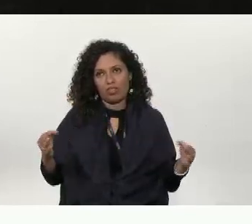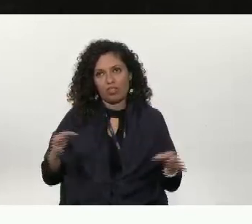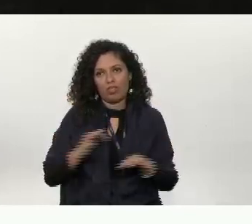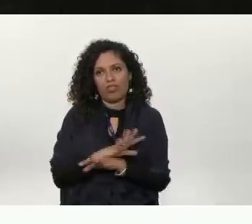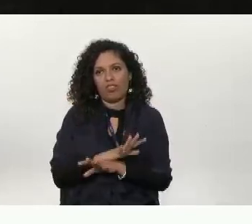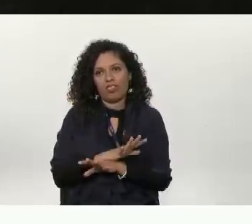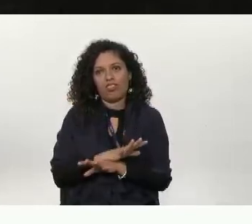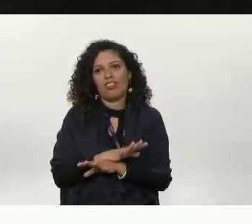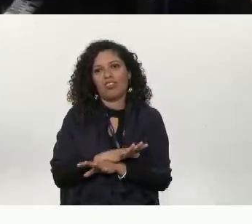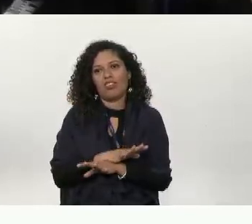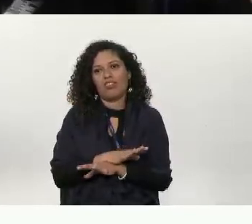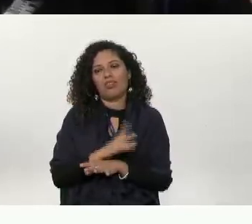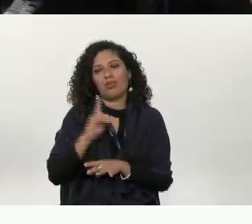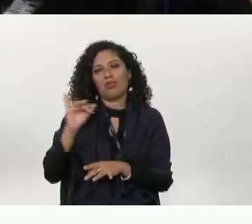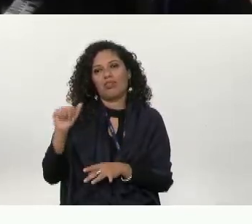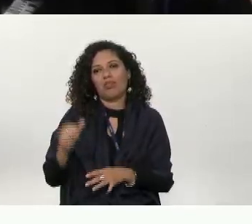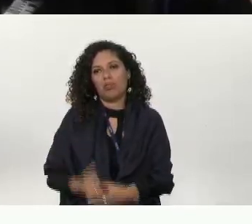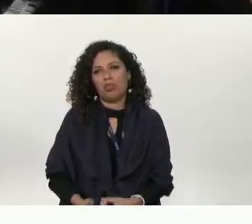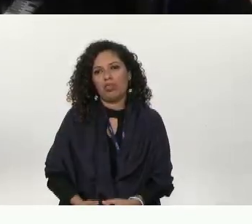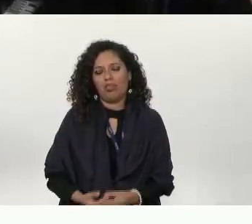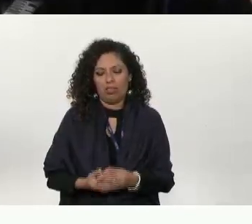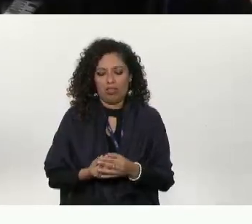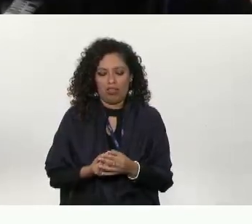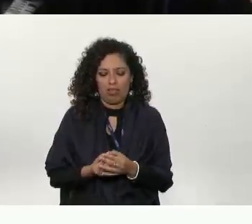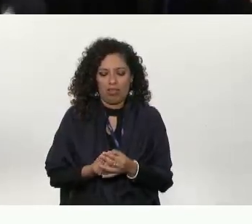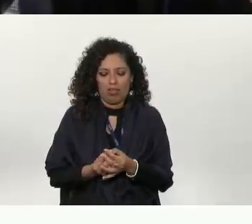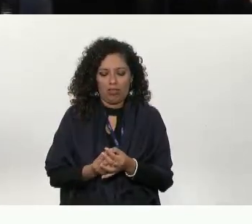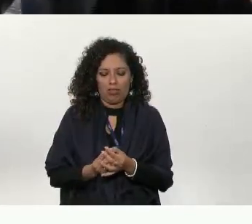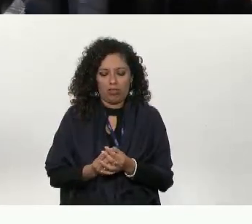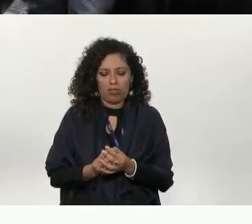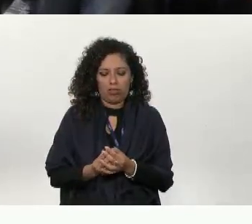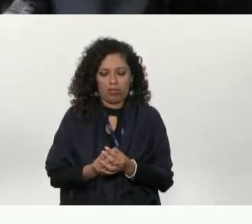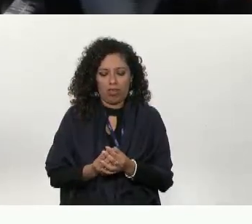sessão. Bom dia. Obrigado, bom dia.